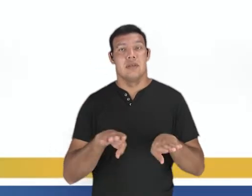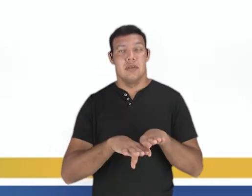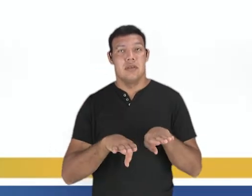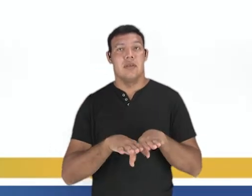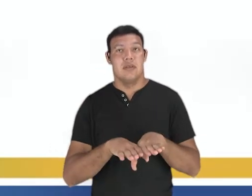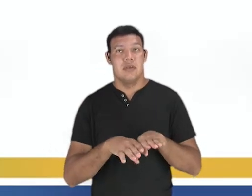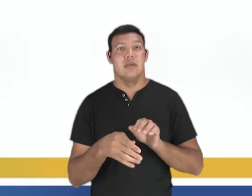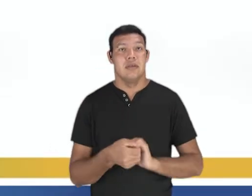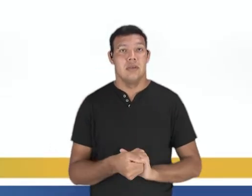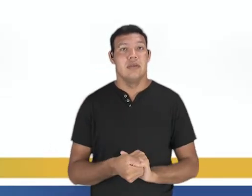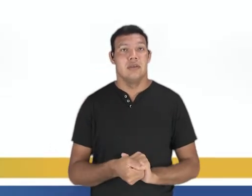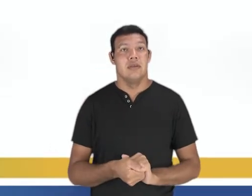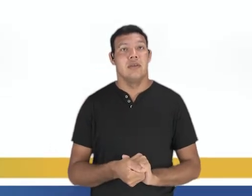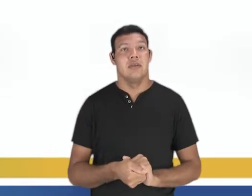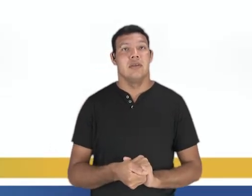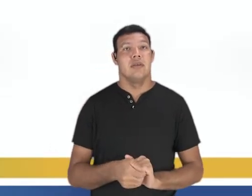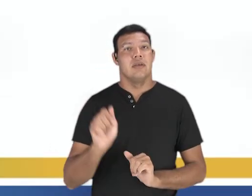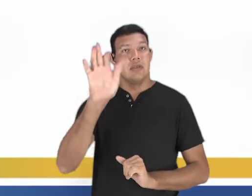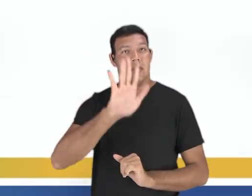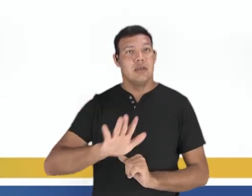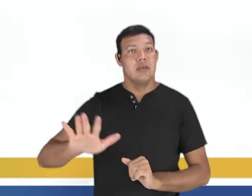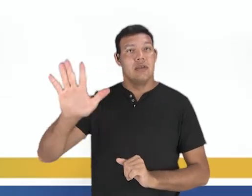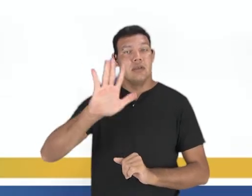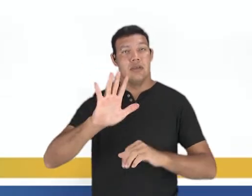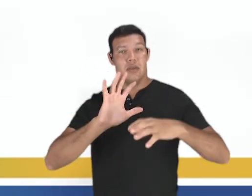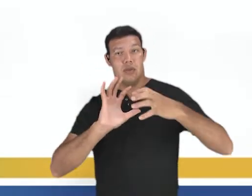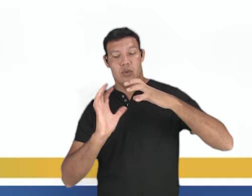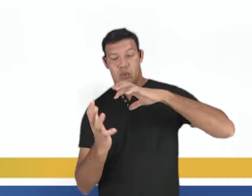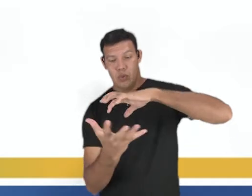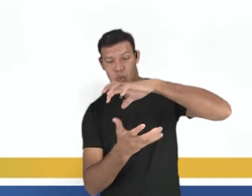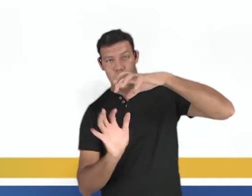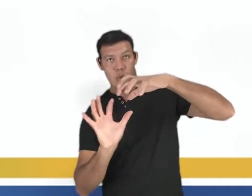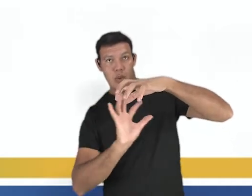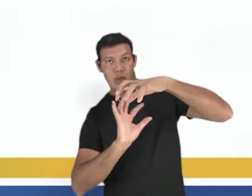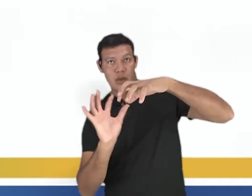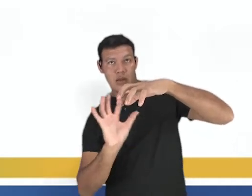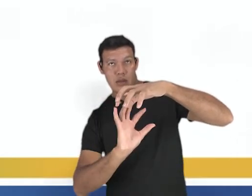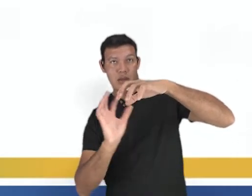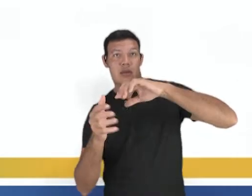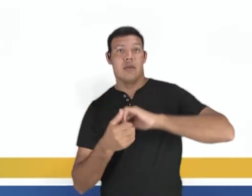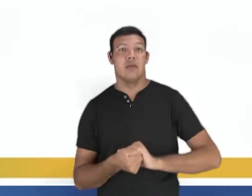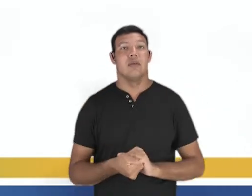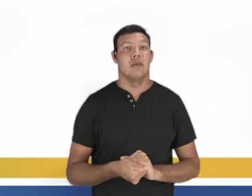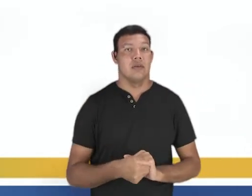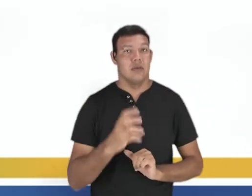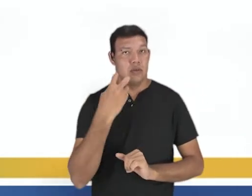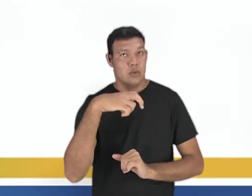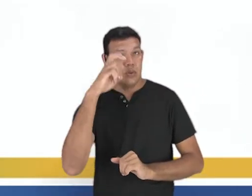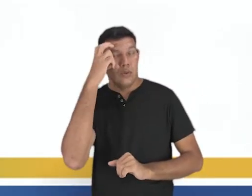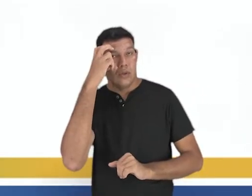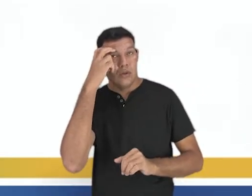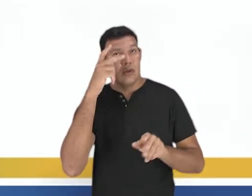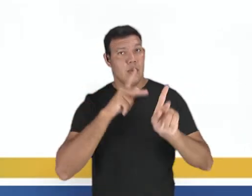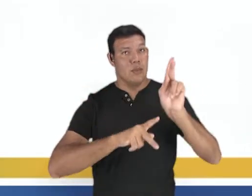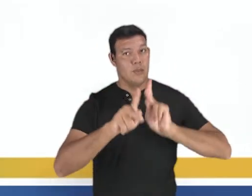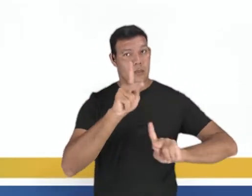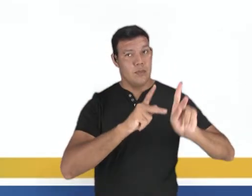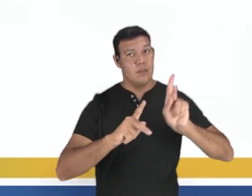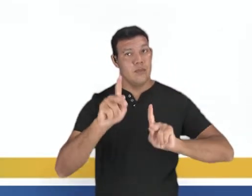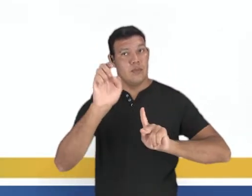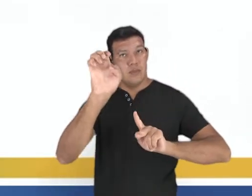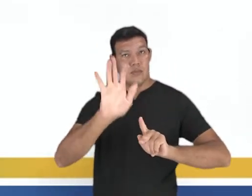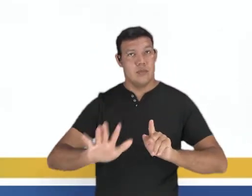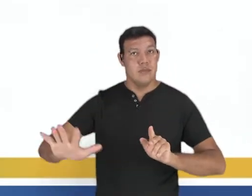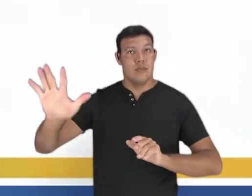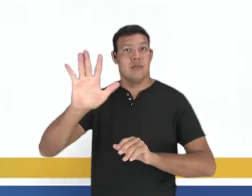o consenso seria definir como parte do Ocidente, no mínimo as culturas dos povos da Europa, que são o quê?